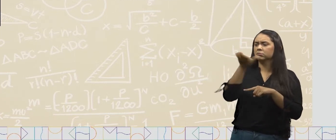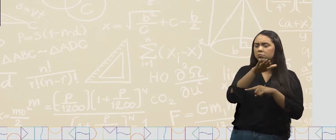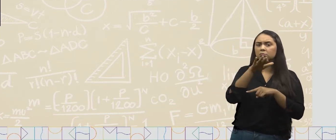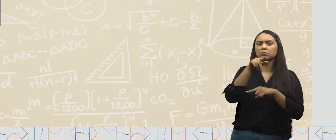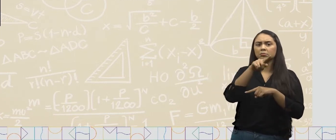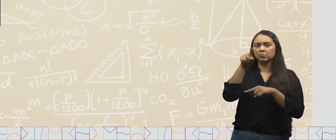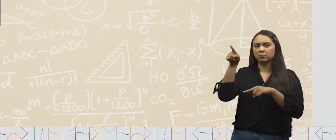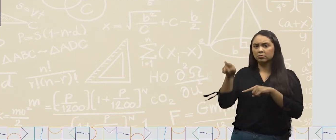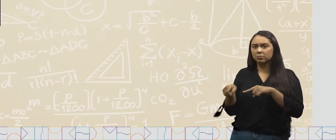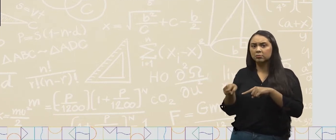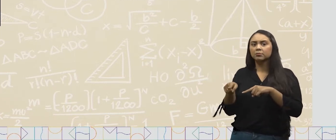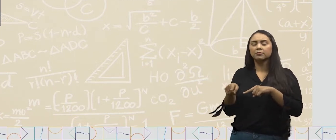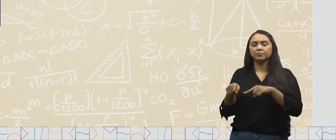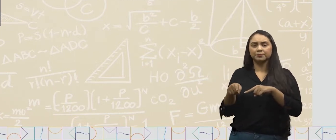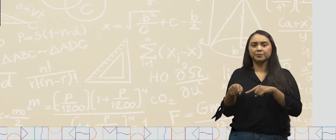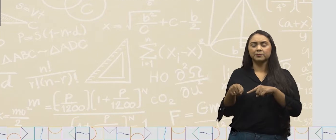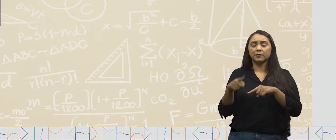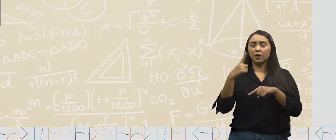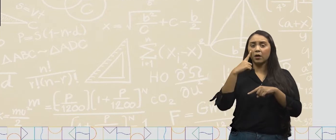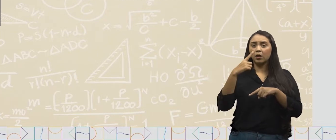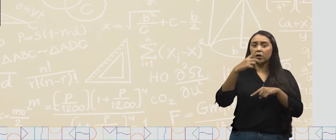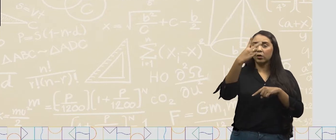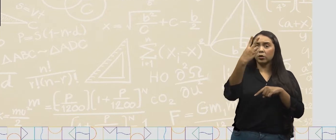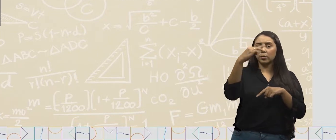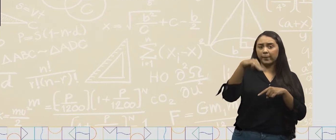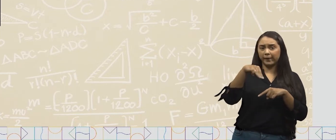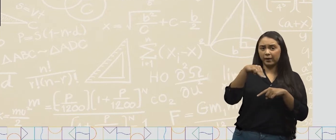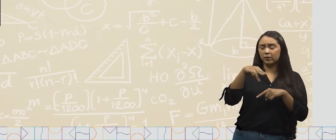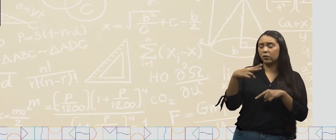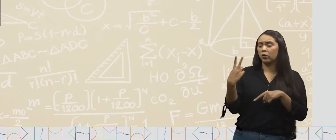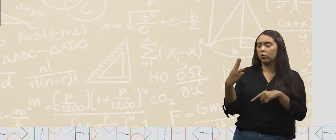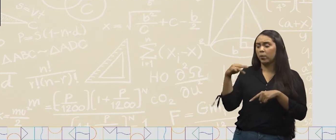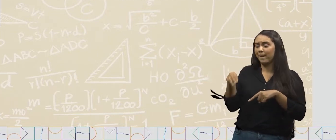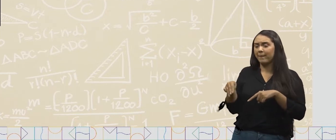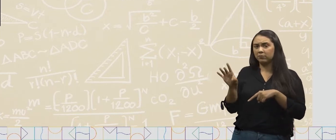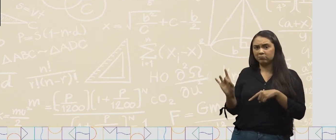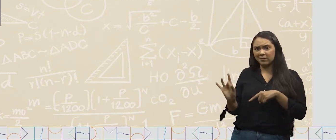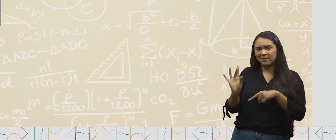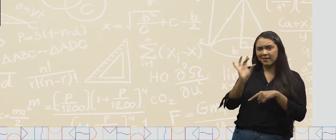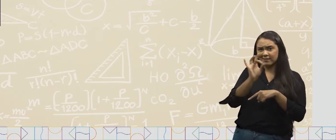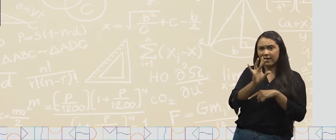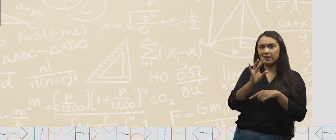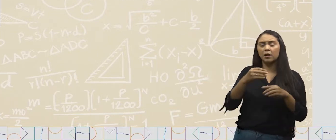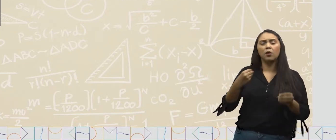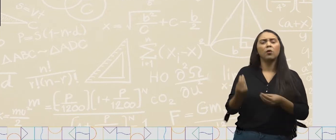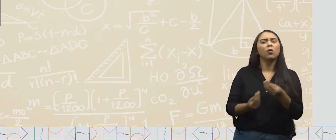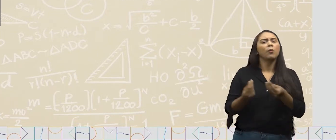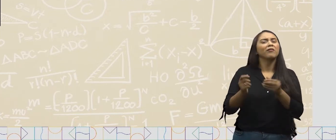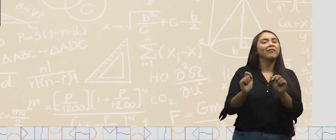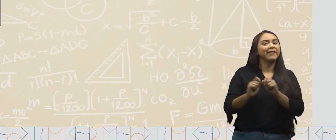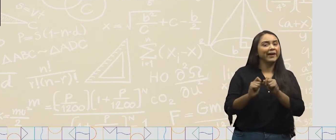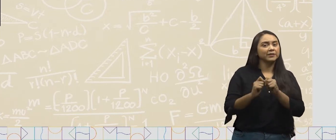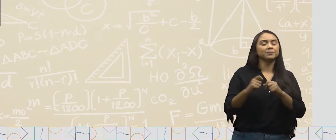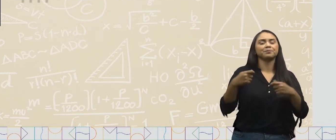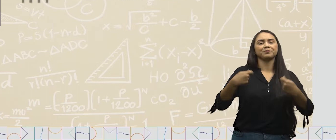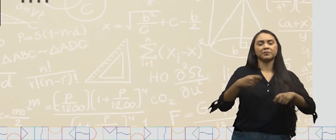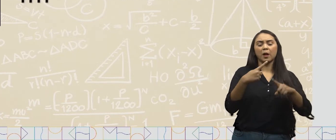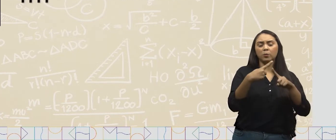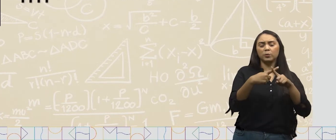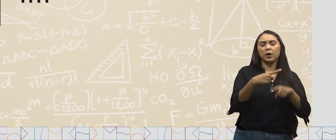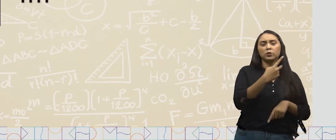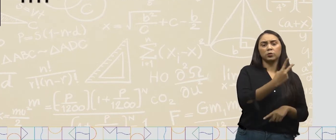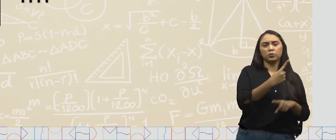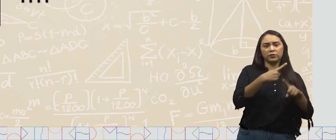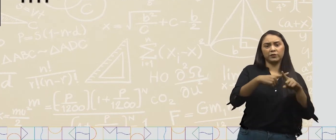temos este quadrado de 2 metros de lado cada um. Assim, multiplicando